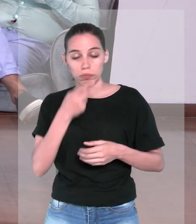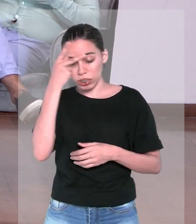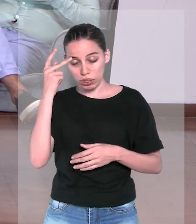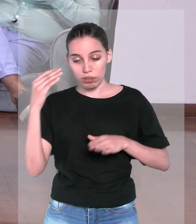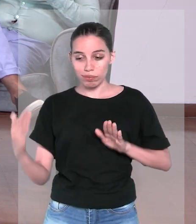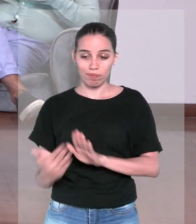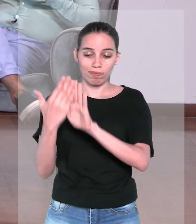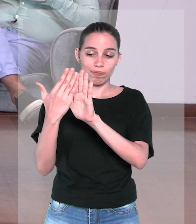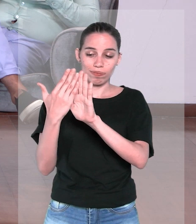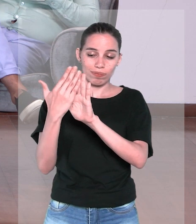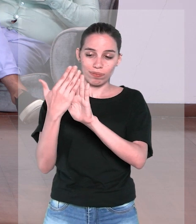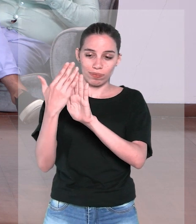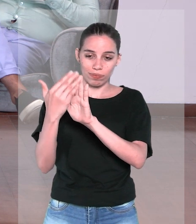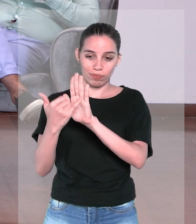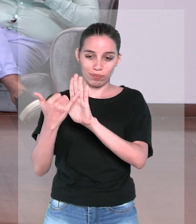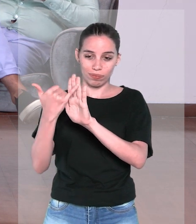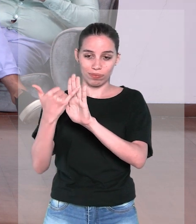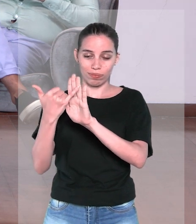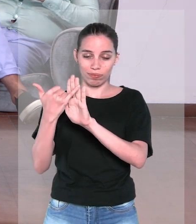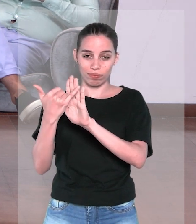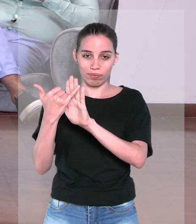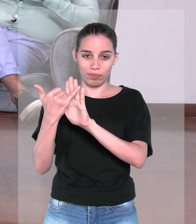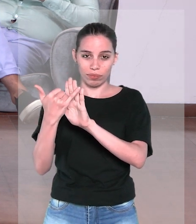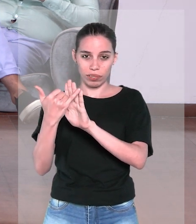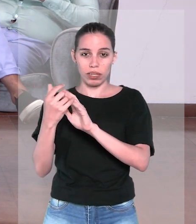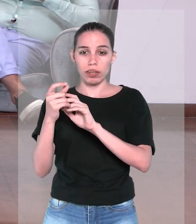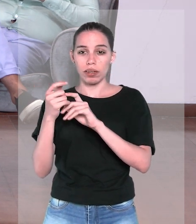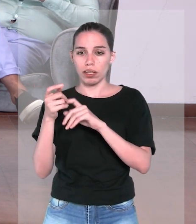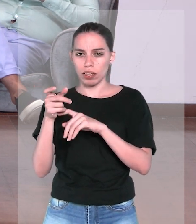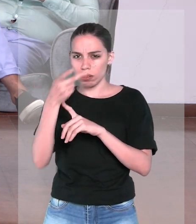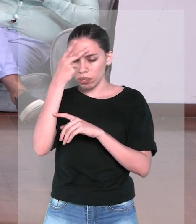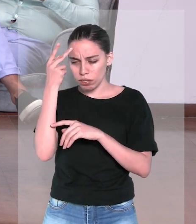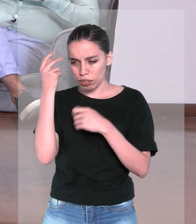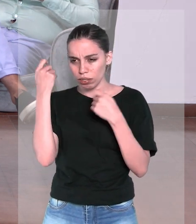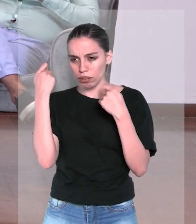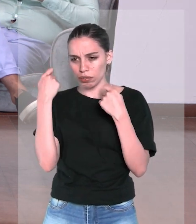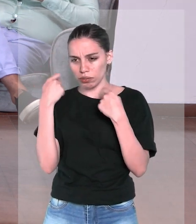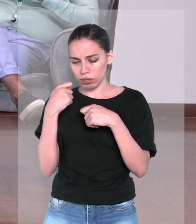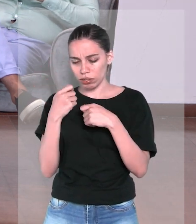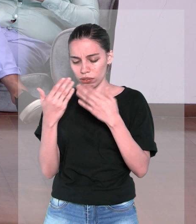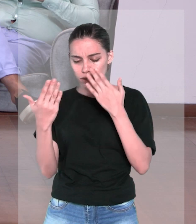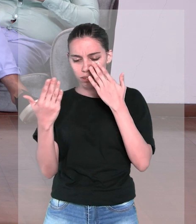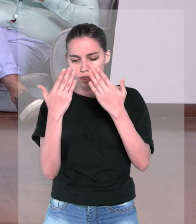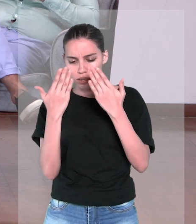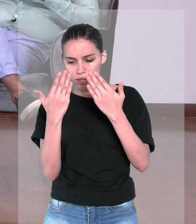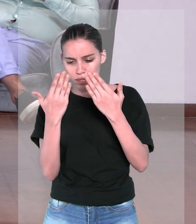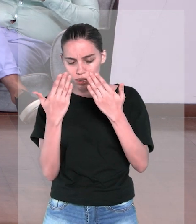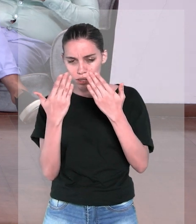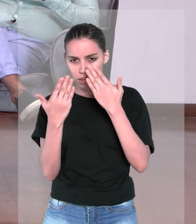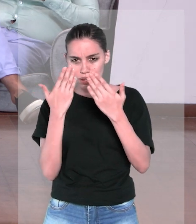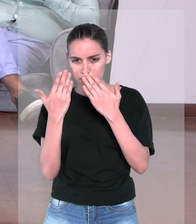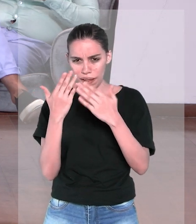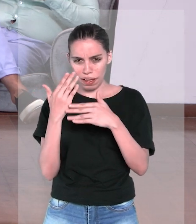espécie de substituição ao psicoterapeuta tradicional. Então, isso a gente vai ter que enfrentar também, entendeu?